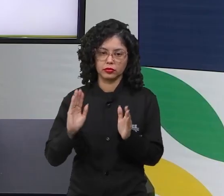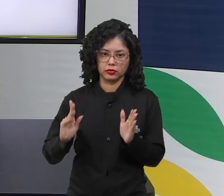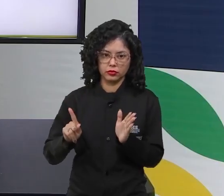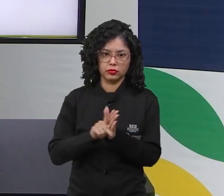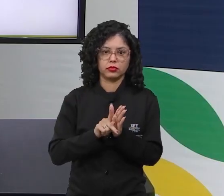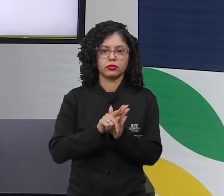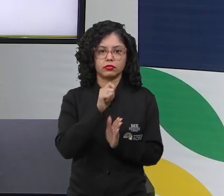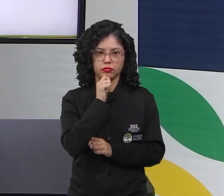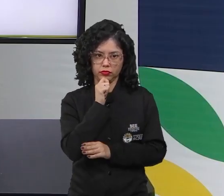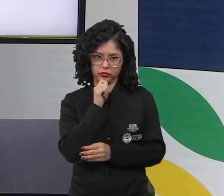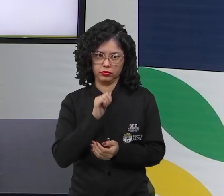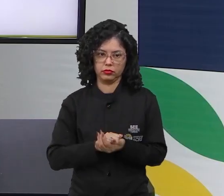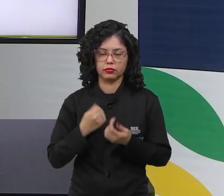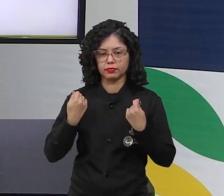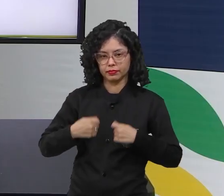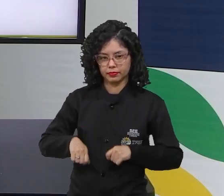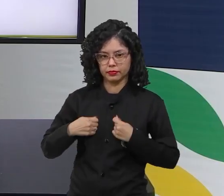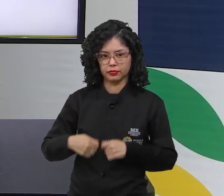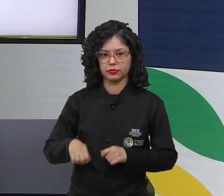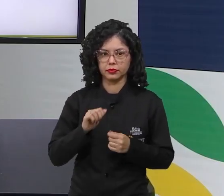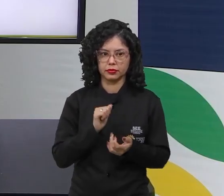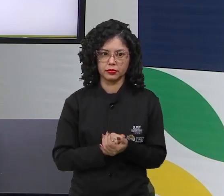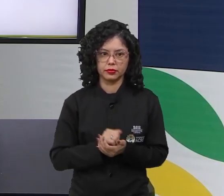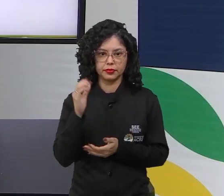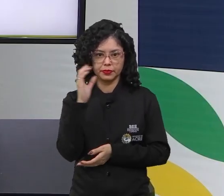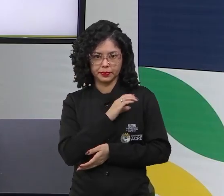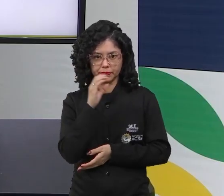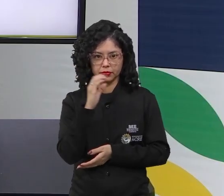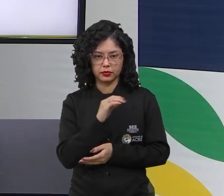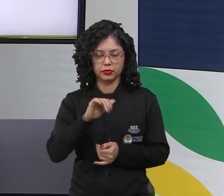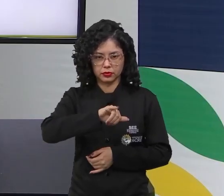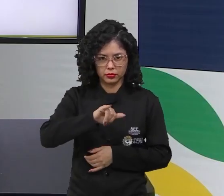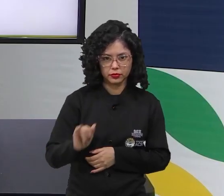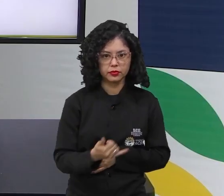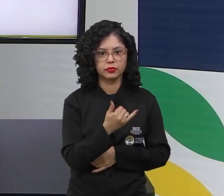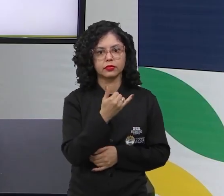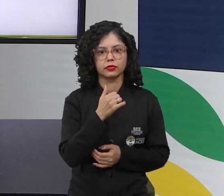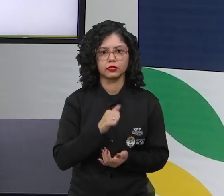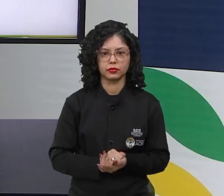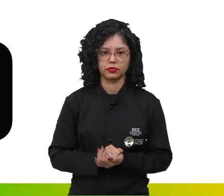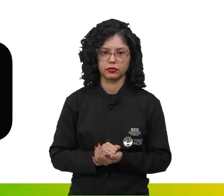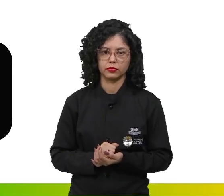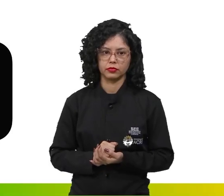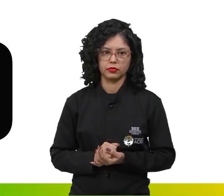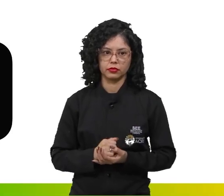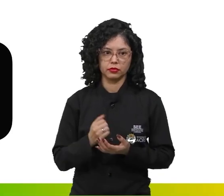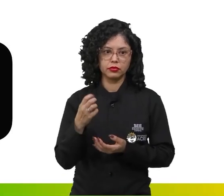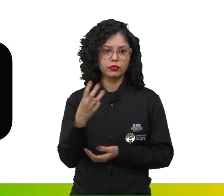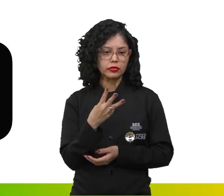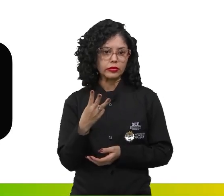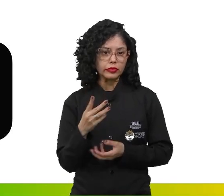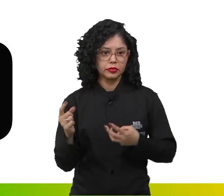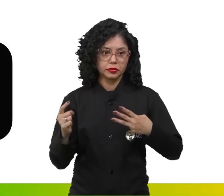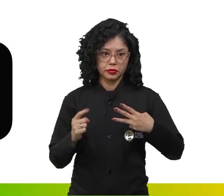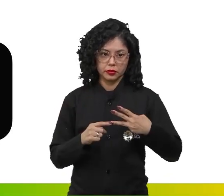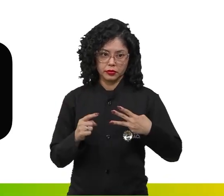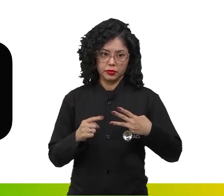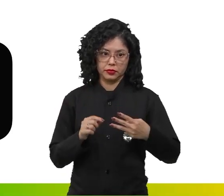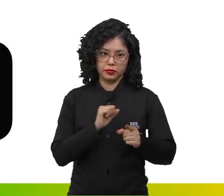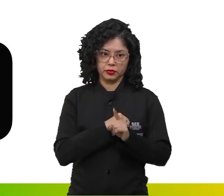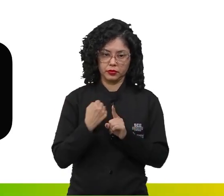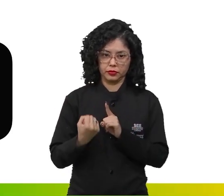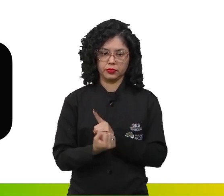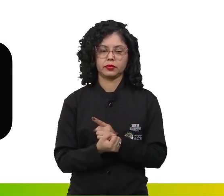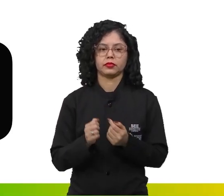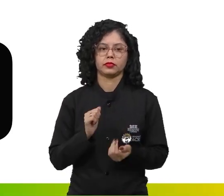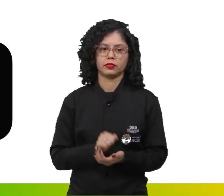aí nessa necessidade de velocidade, de aproveitamento de tempo, tá? A terceira forma, pessoal,